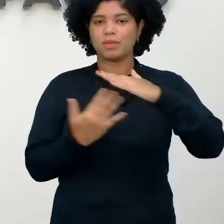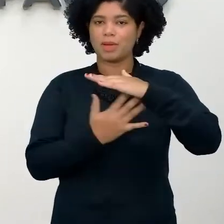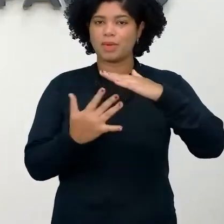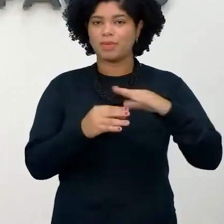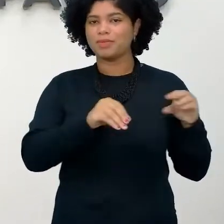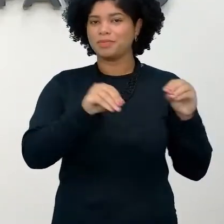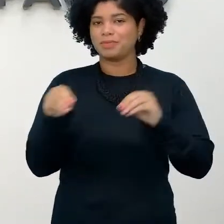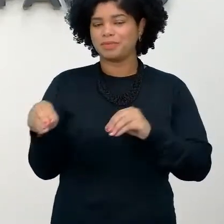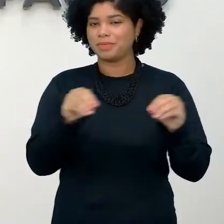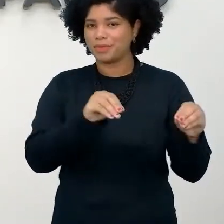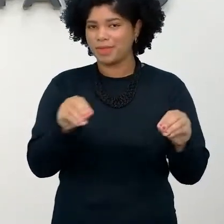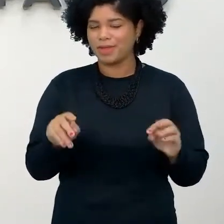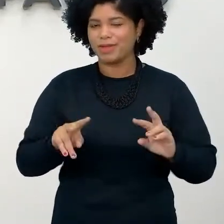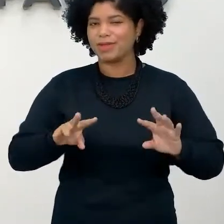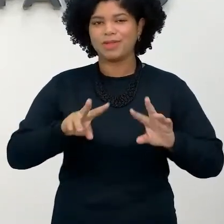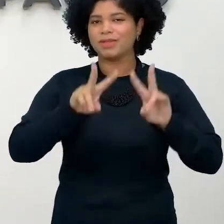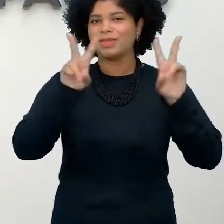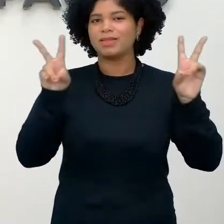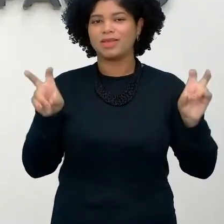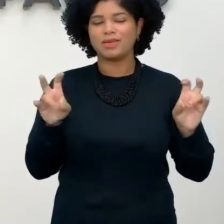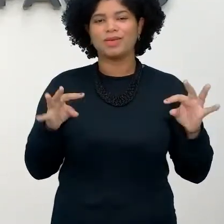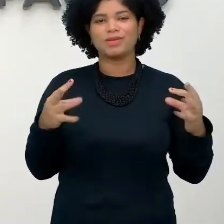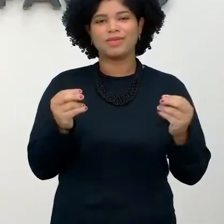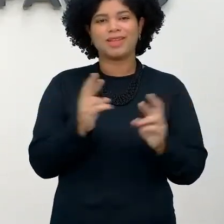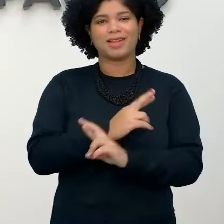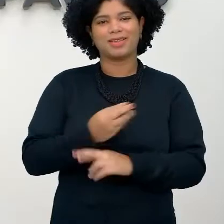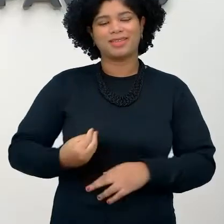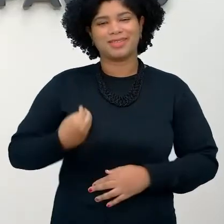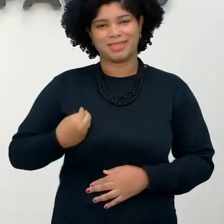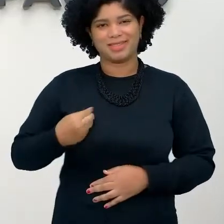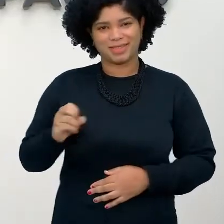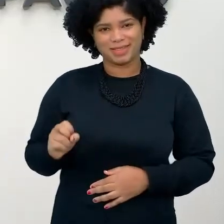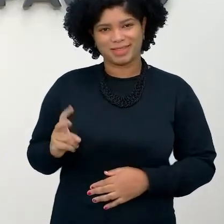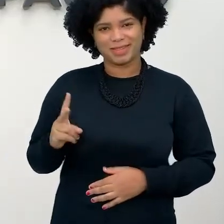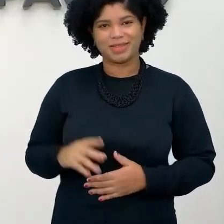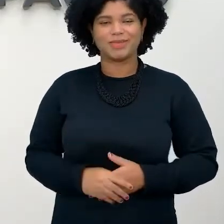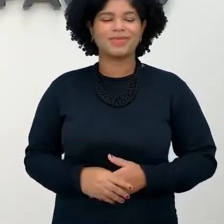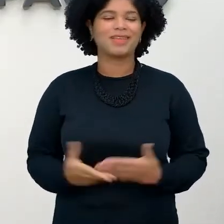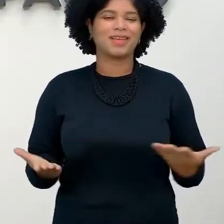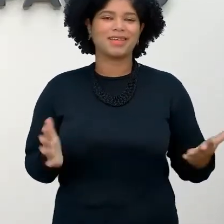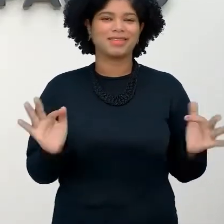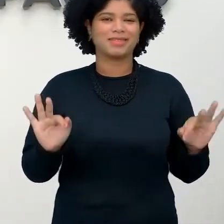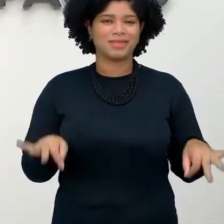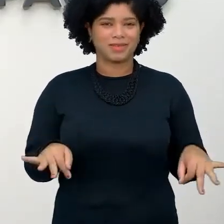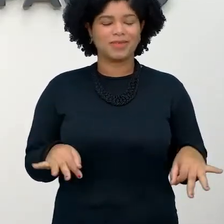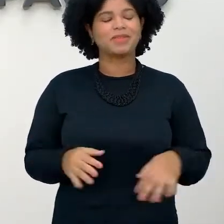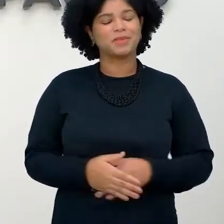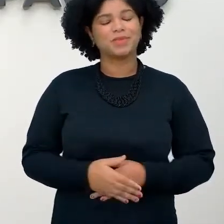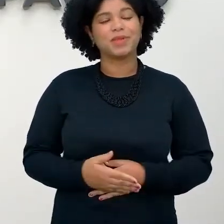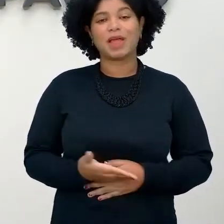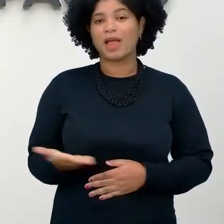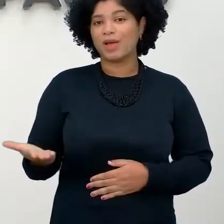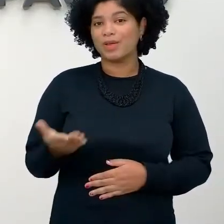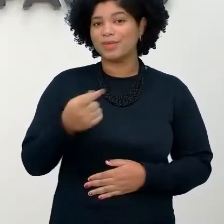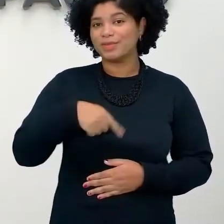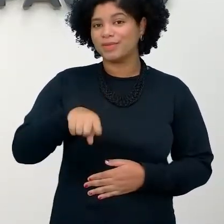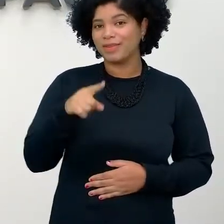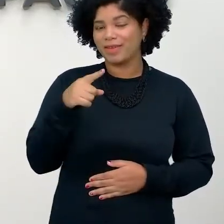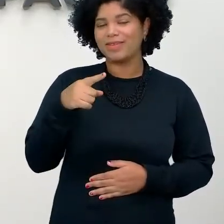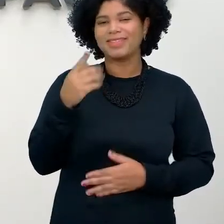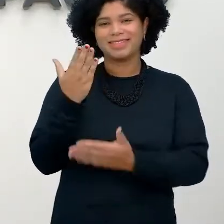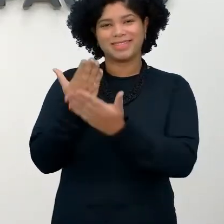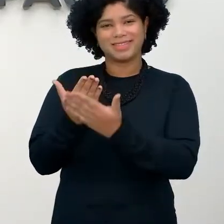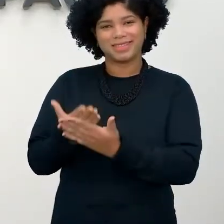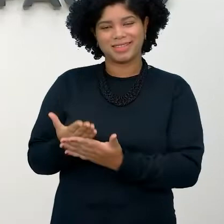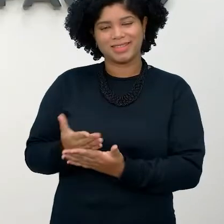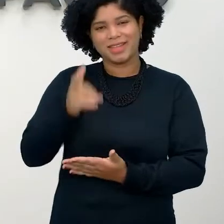E todos esses assuntos estão interrelacionados, tá certo? Então eu vou ficando por aqui e deixo vocês agora com a